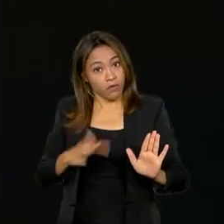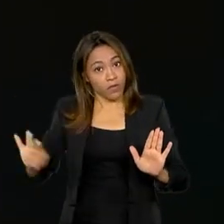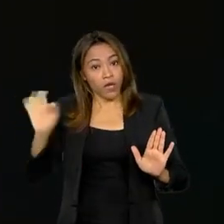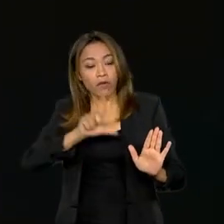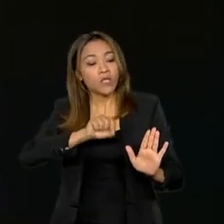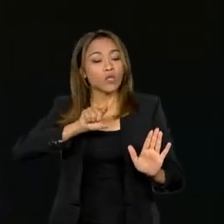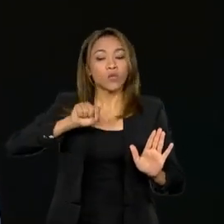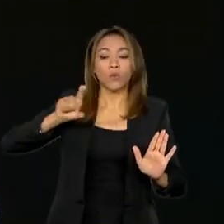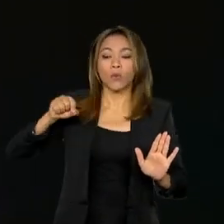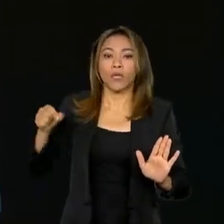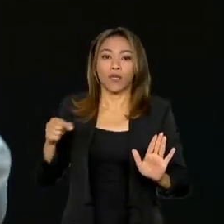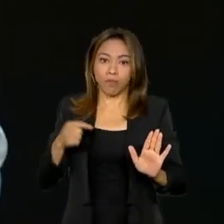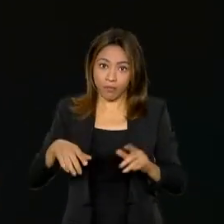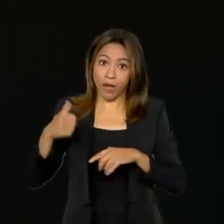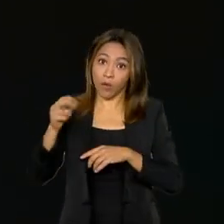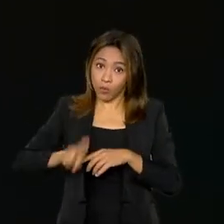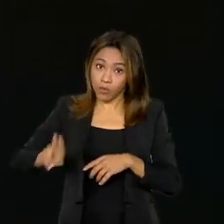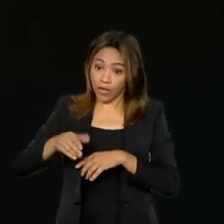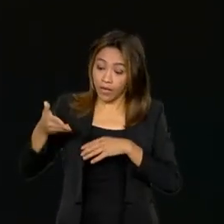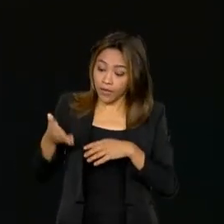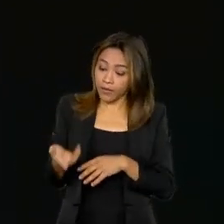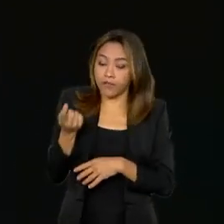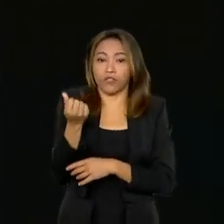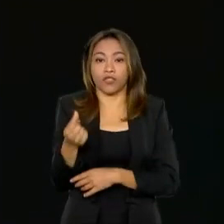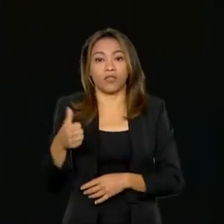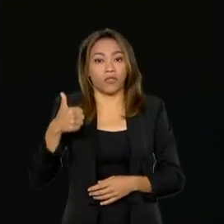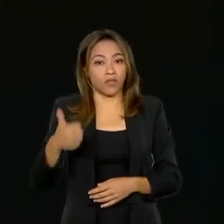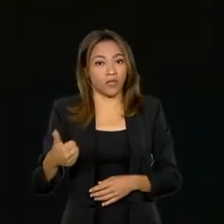desses 136 bilhões que serão